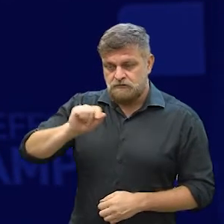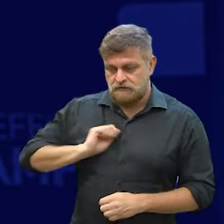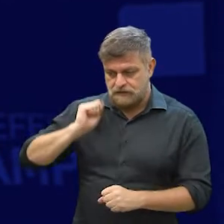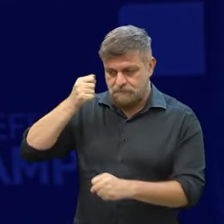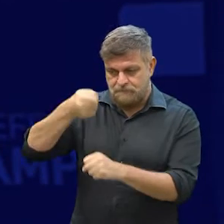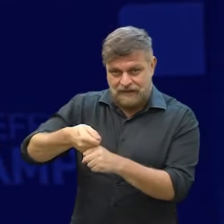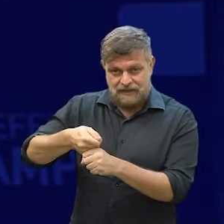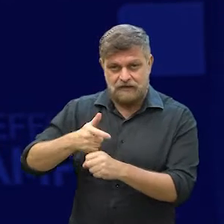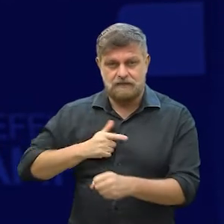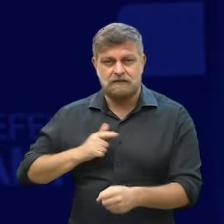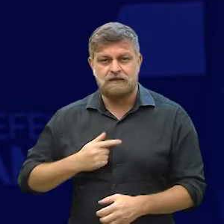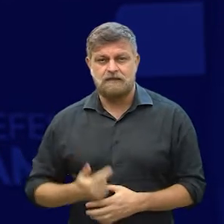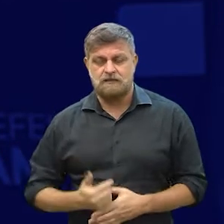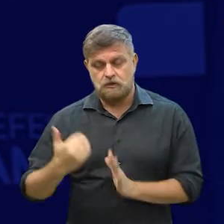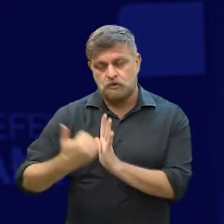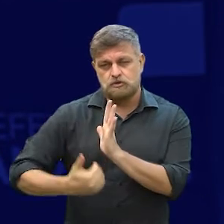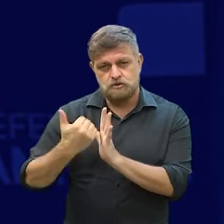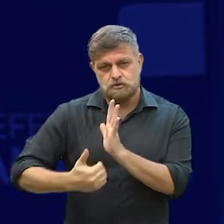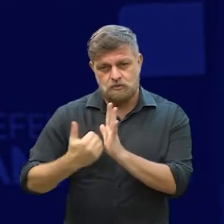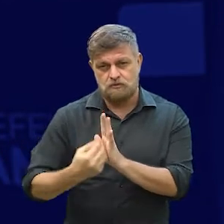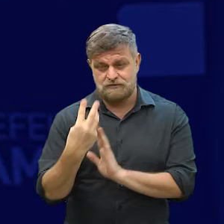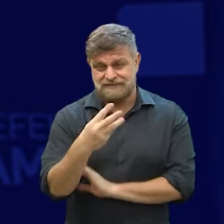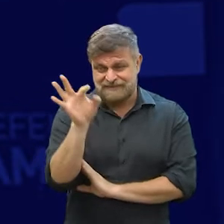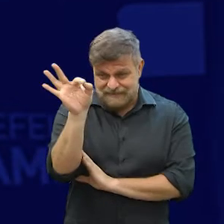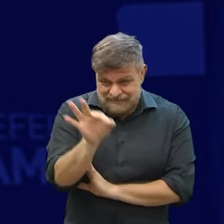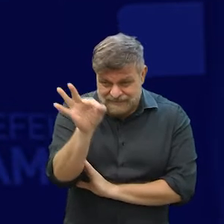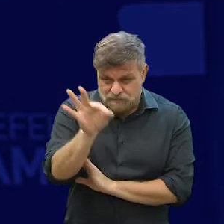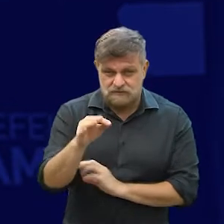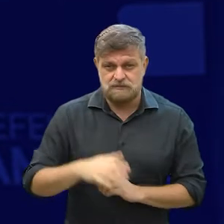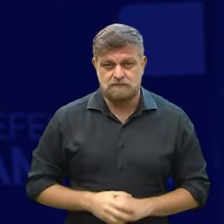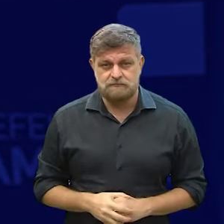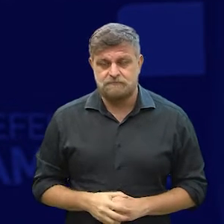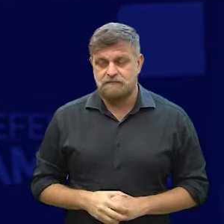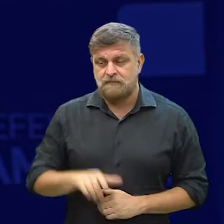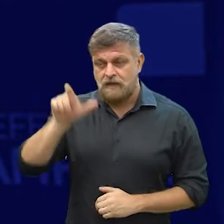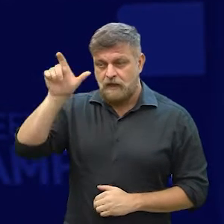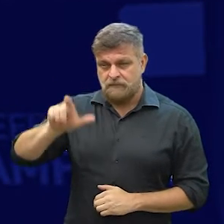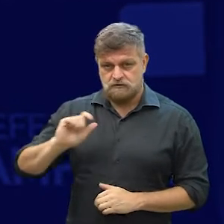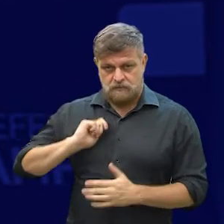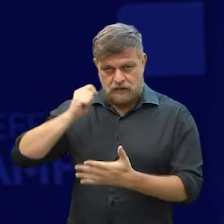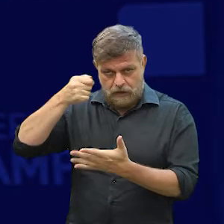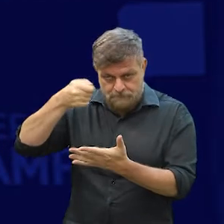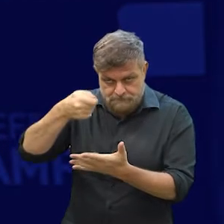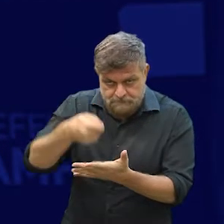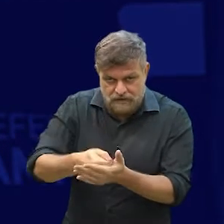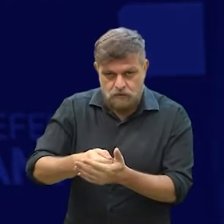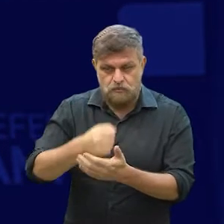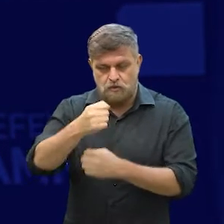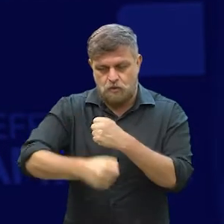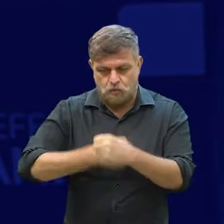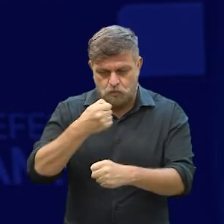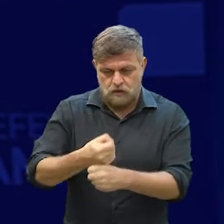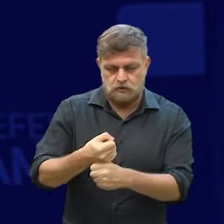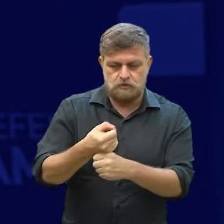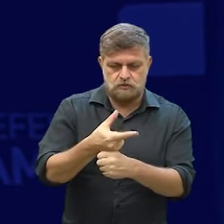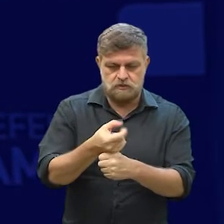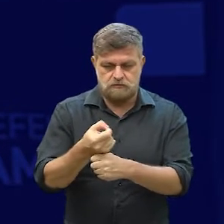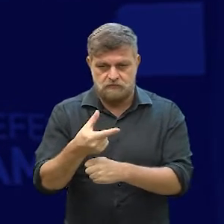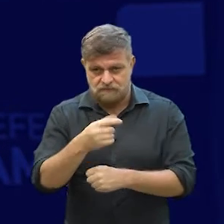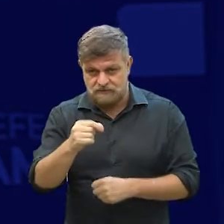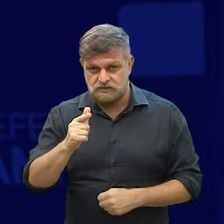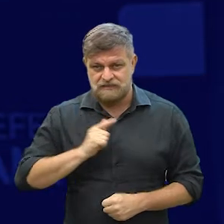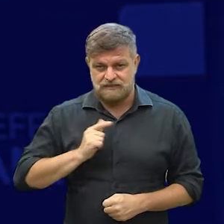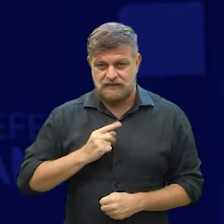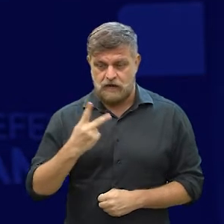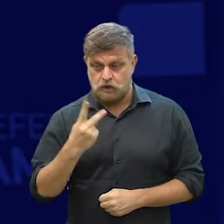quem optar pelo pagamento à vista o desconto da cota única é de três por cento nem pagou em dia o imposto de